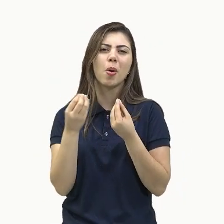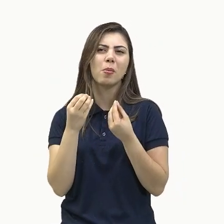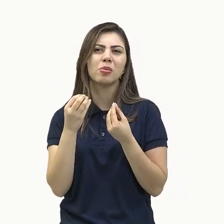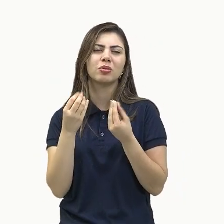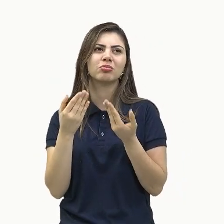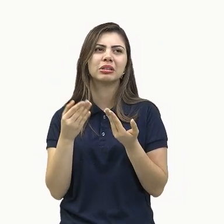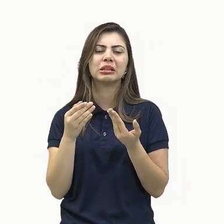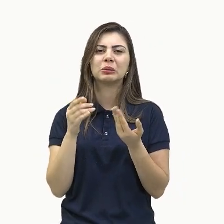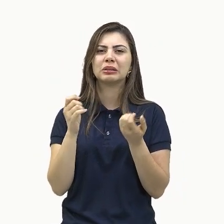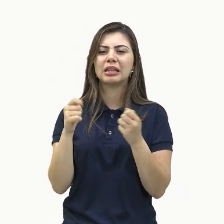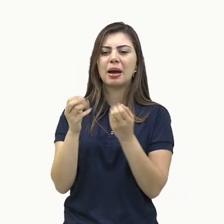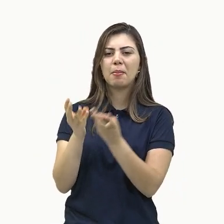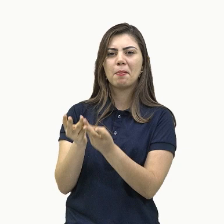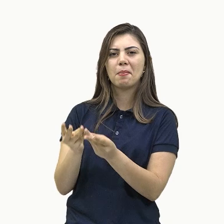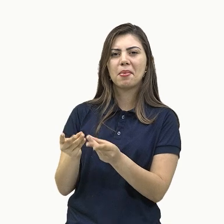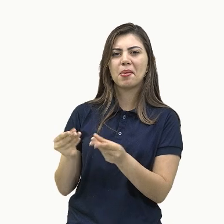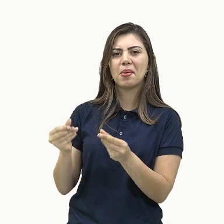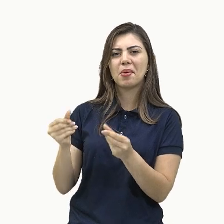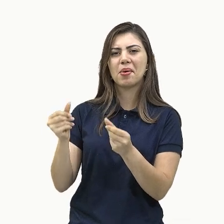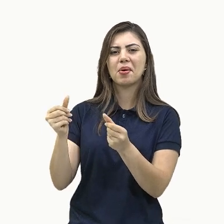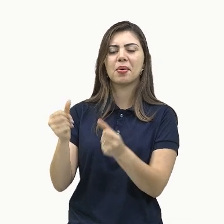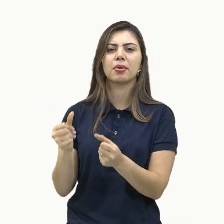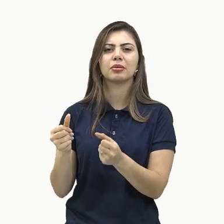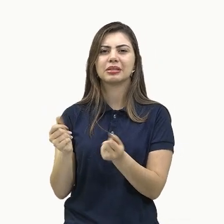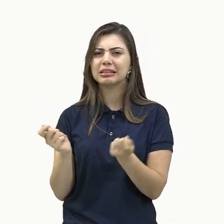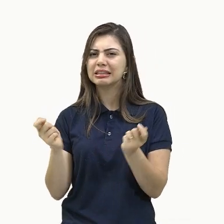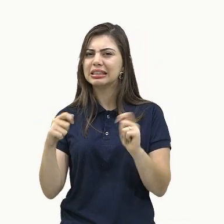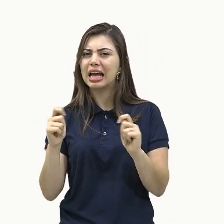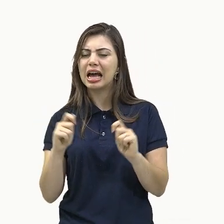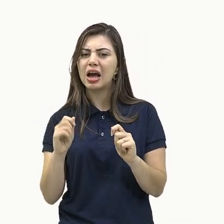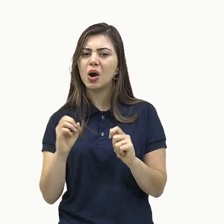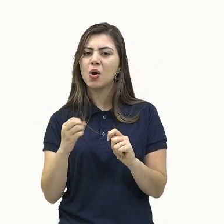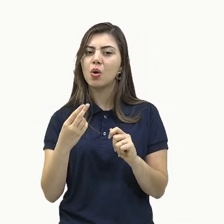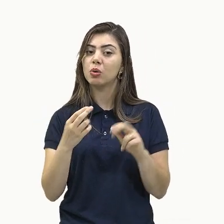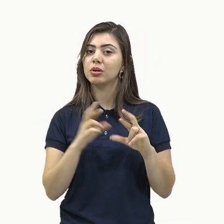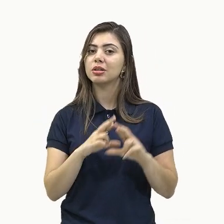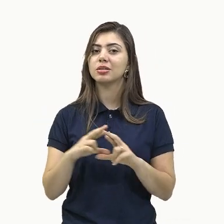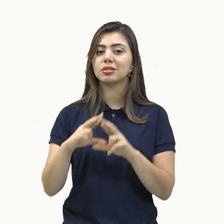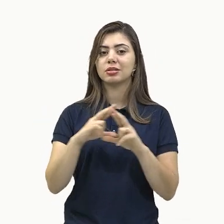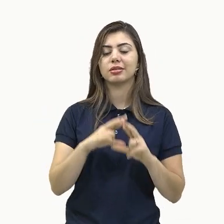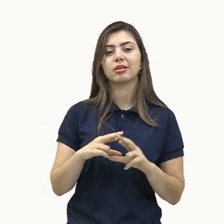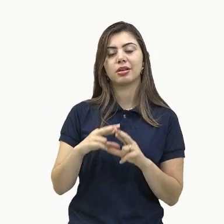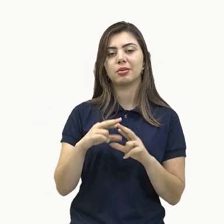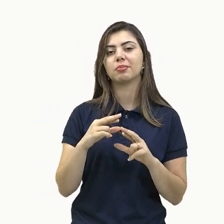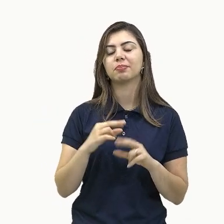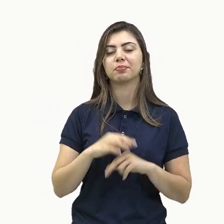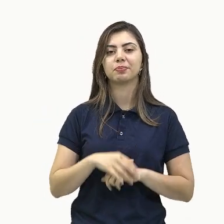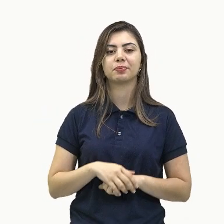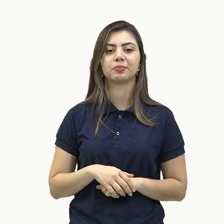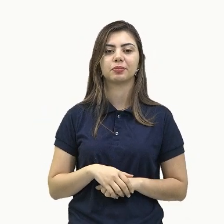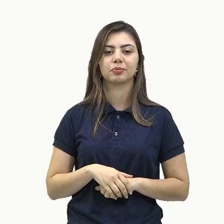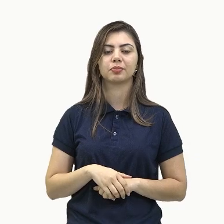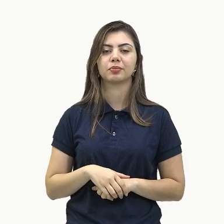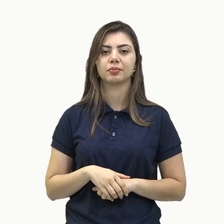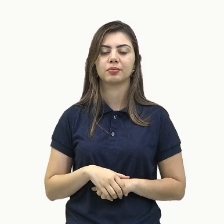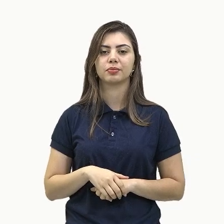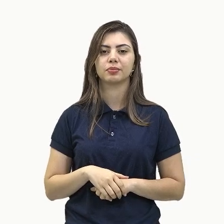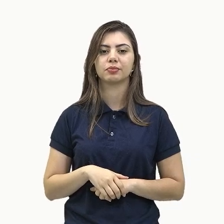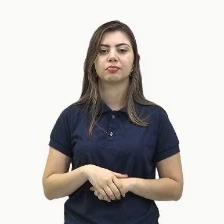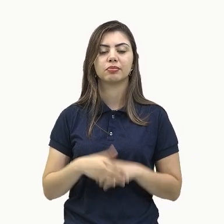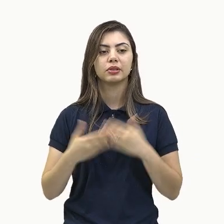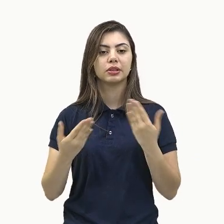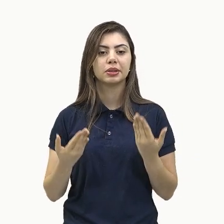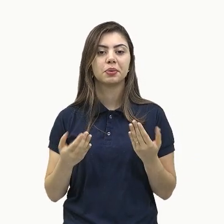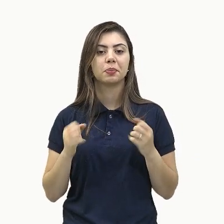não absorver, mas de fazer a ciclagem, né? Porque é uma quantidade muito grande. Dessa forma, isso